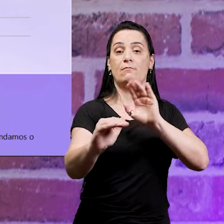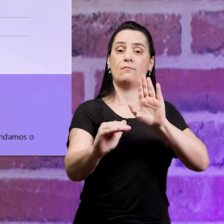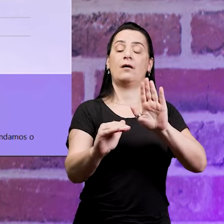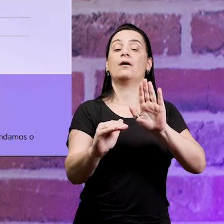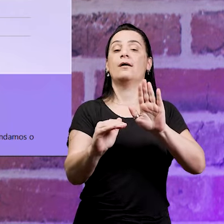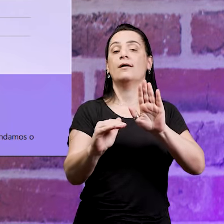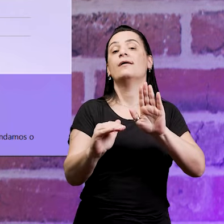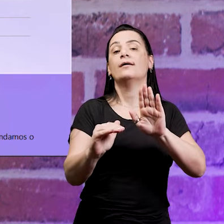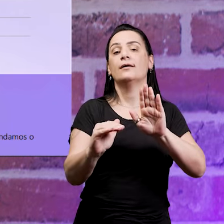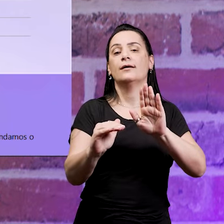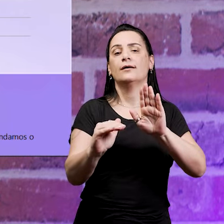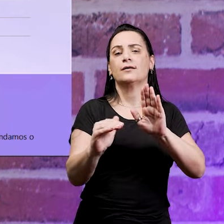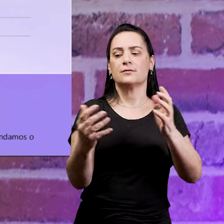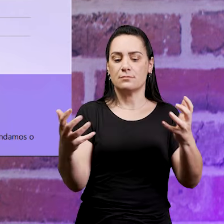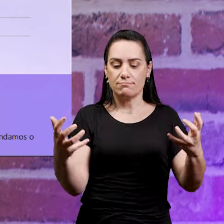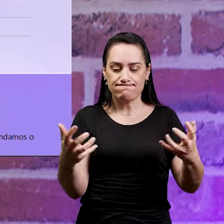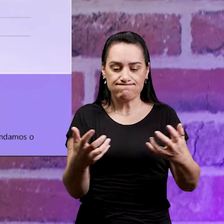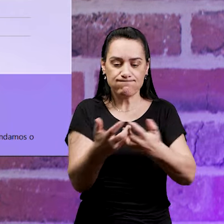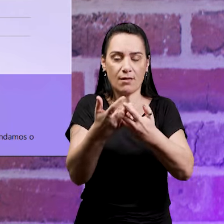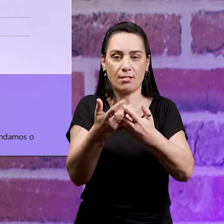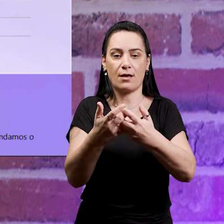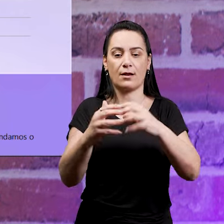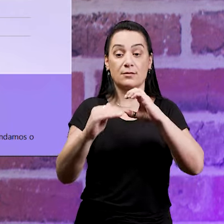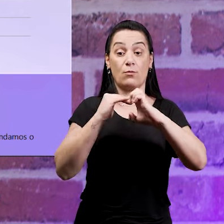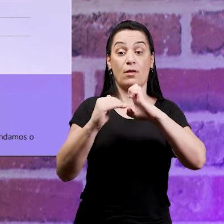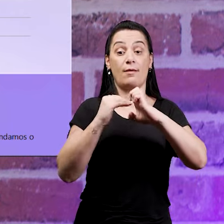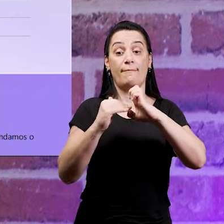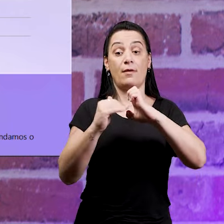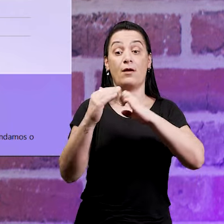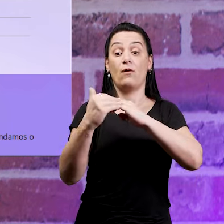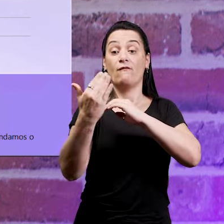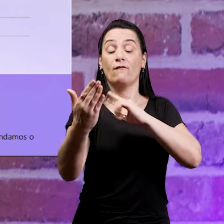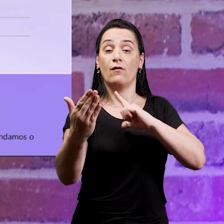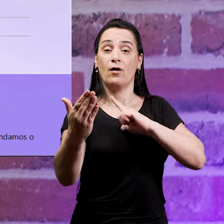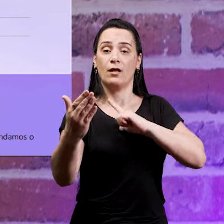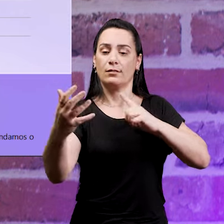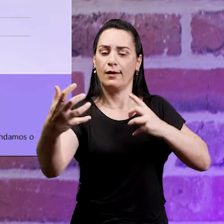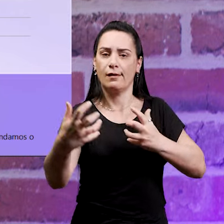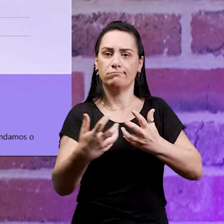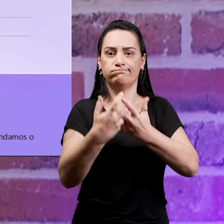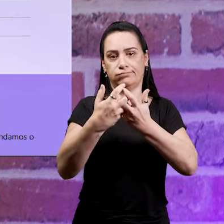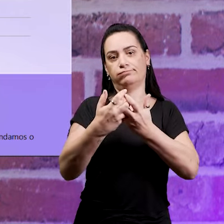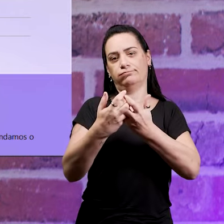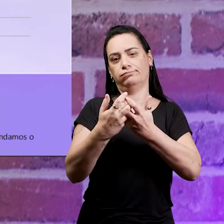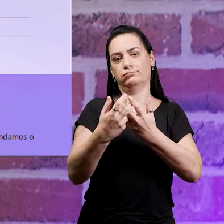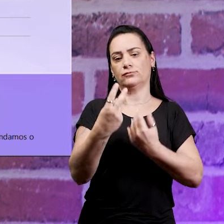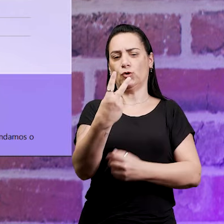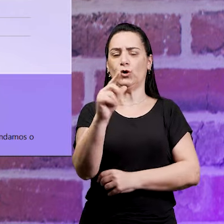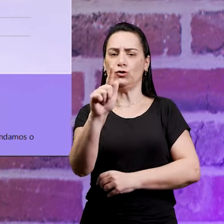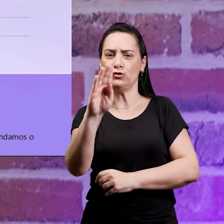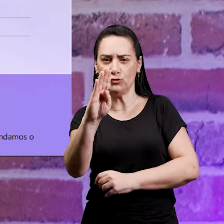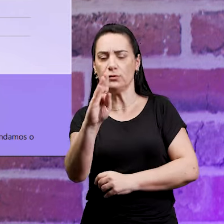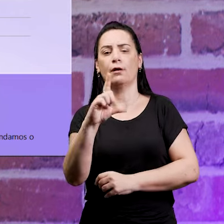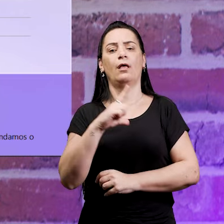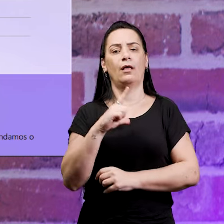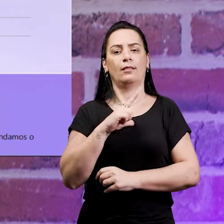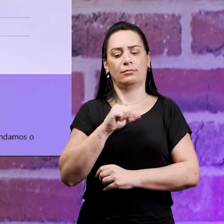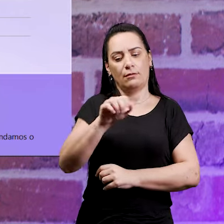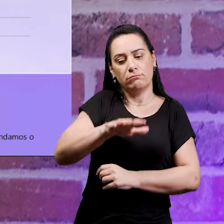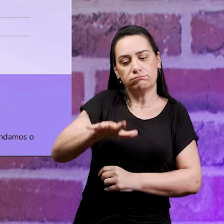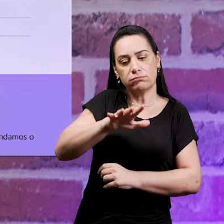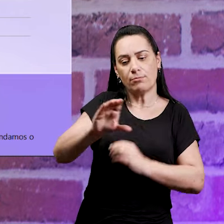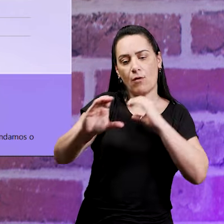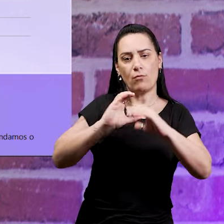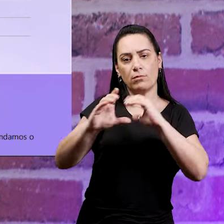você, quer dizer que ele vai fazer uma integração com algum e-mail existente. e aí ele deixa um espaço de 2 GB só para